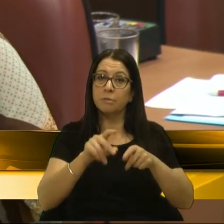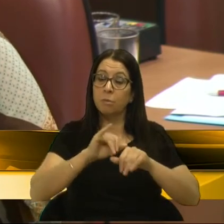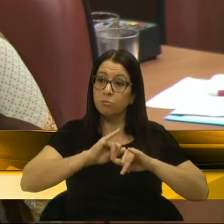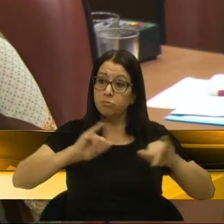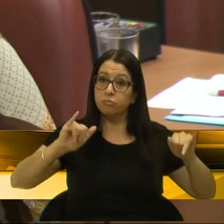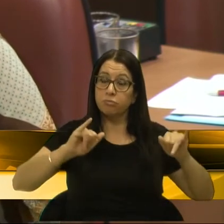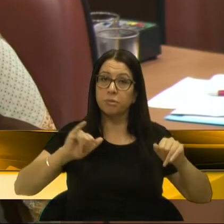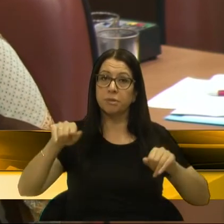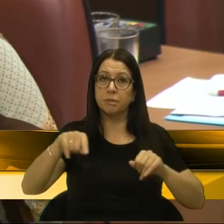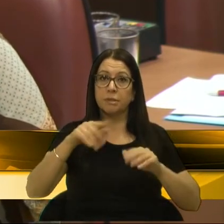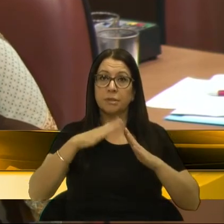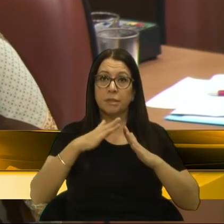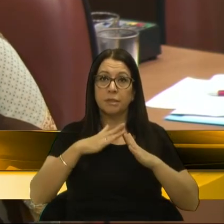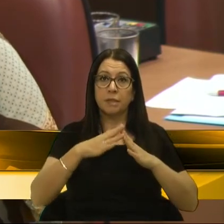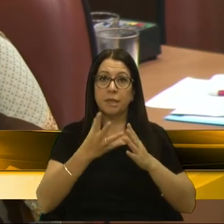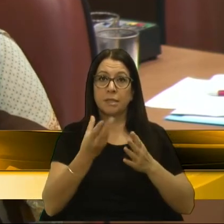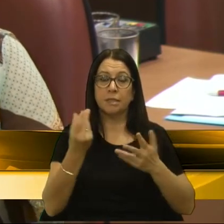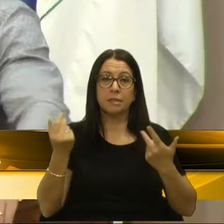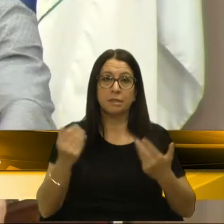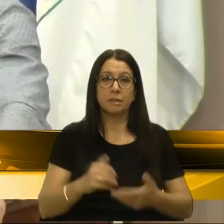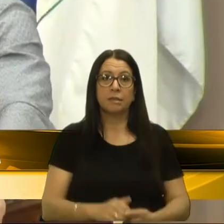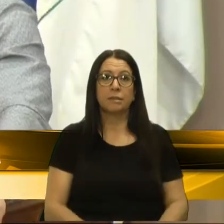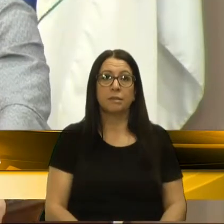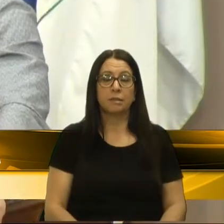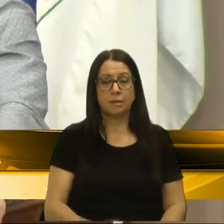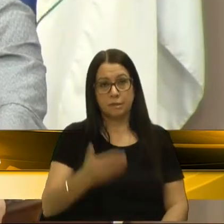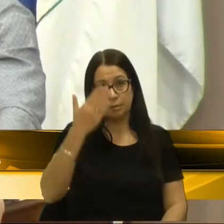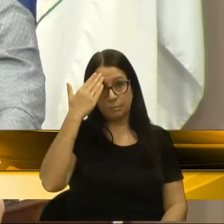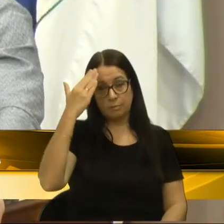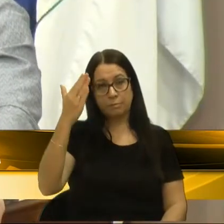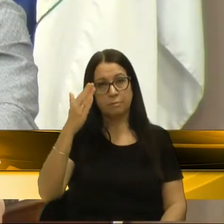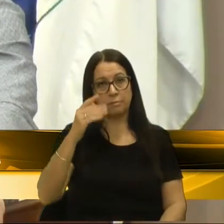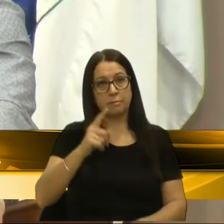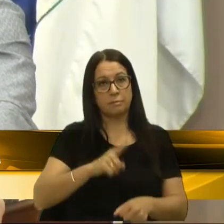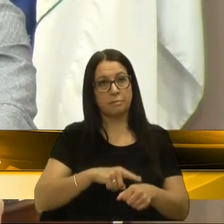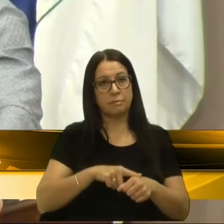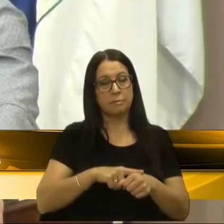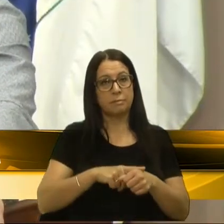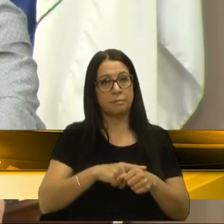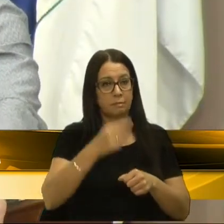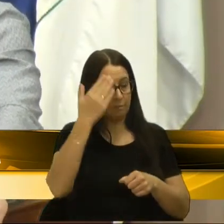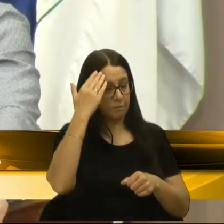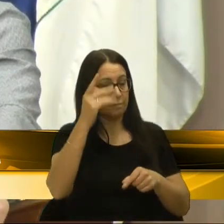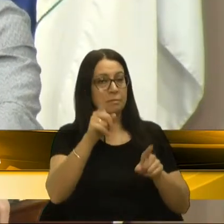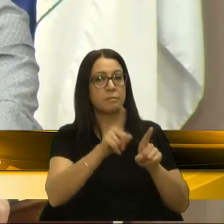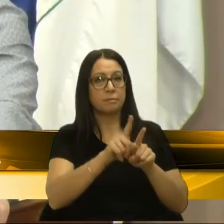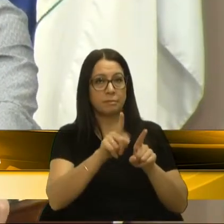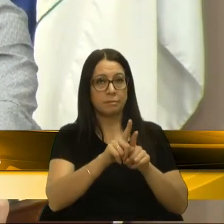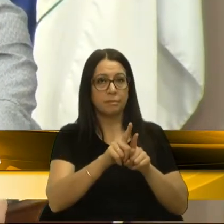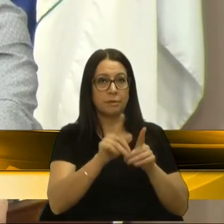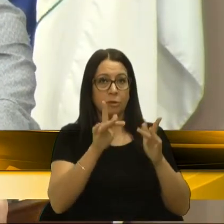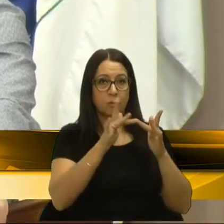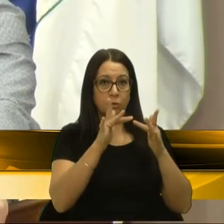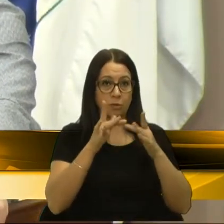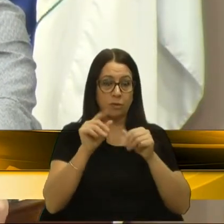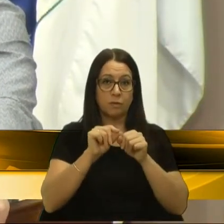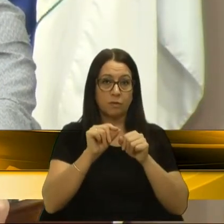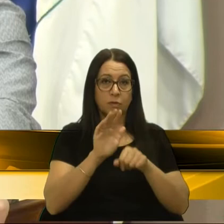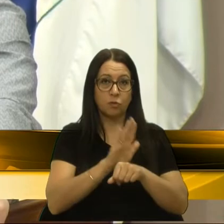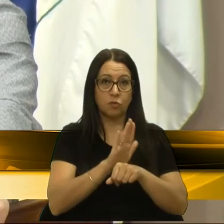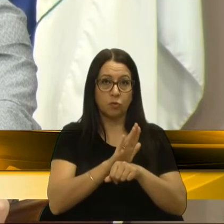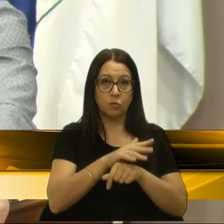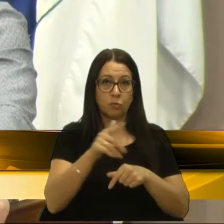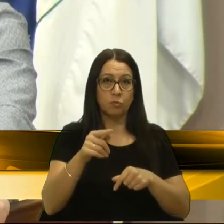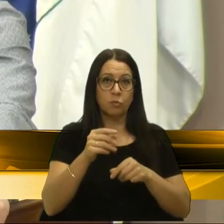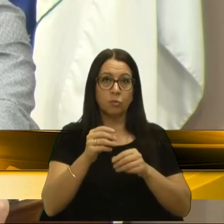divulgação para essa casa estar cheia. Obrigado pela parte, vereadora, de te agradecer também pelos contatos feitos, ajudou bastante pelo